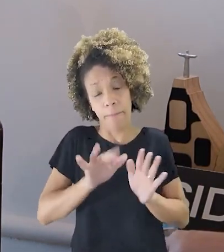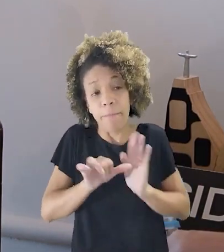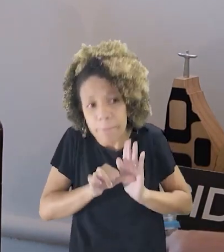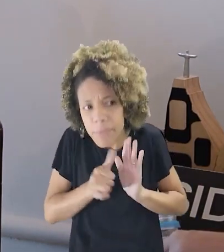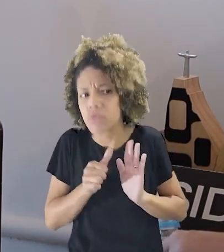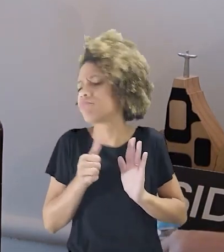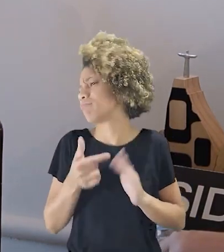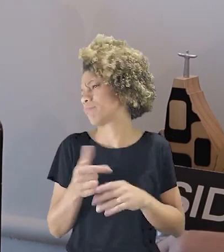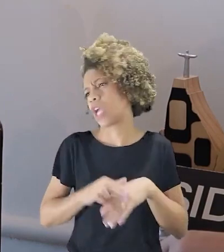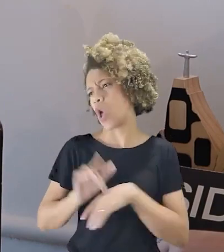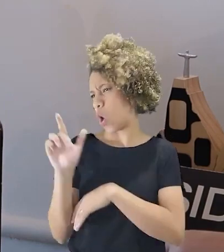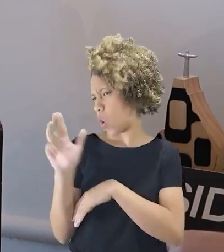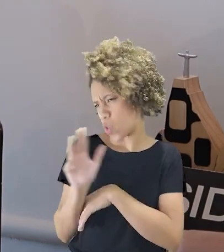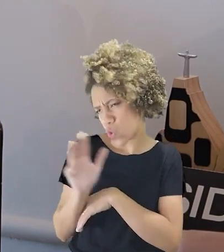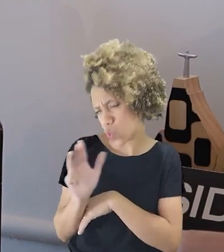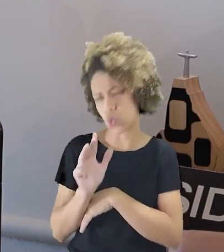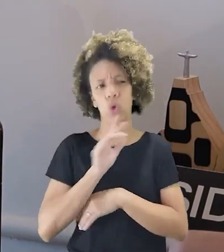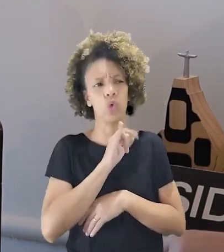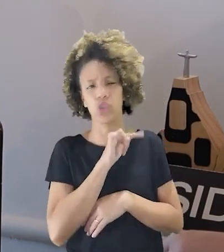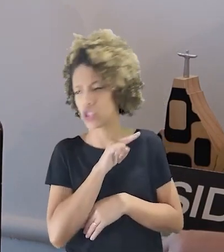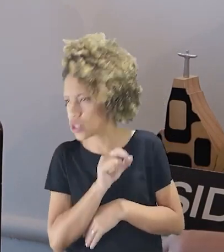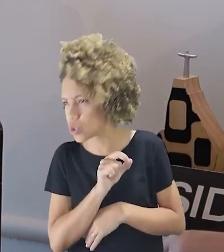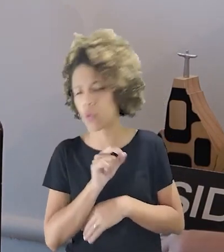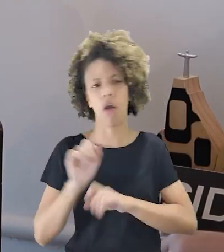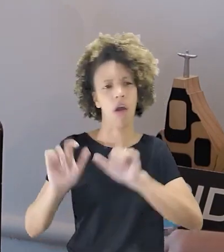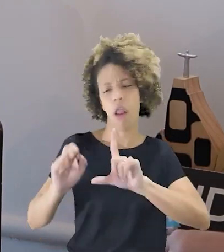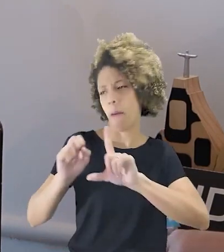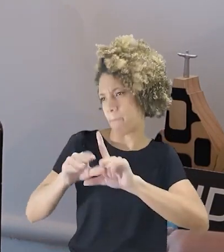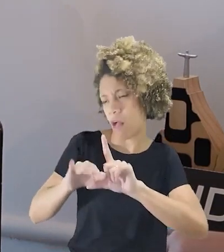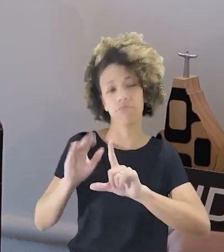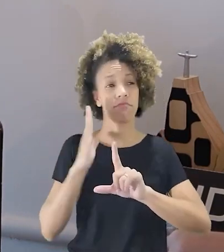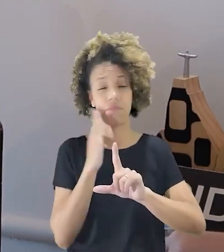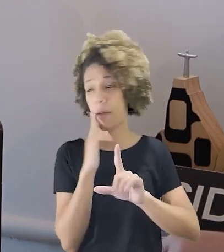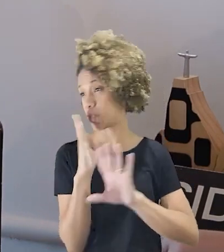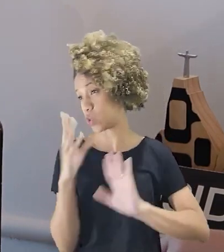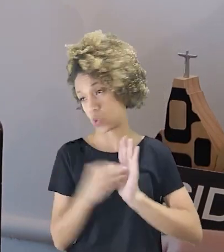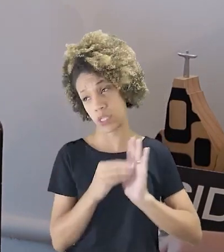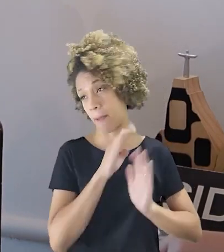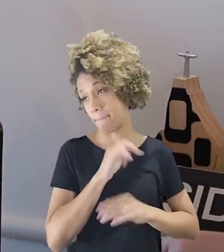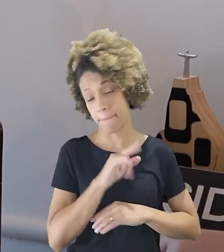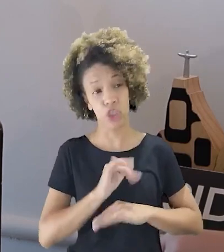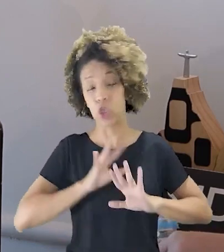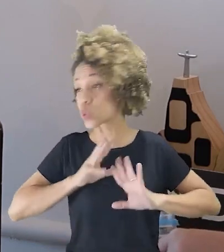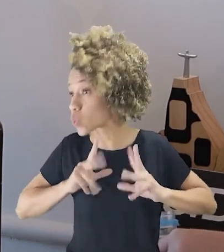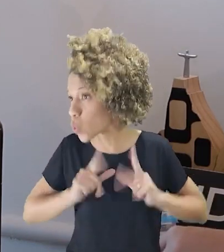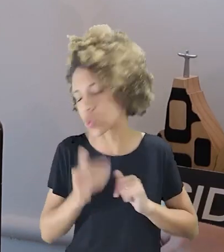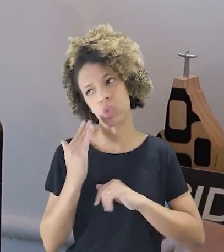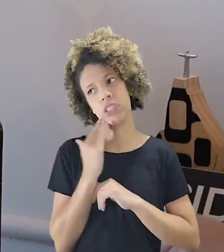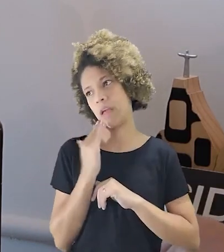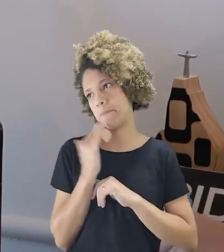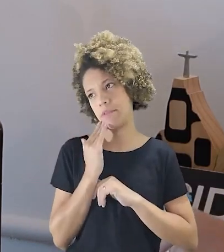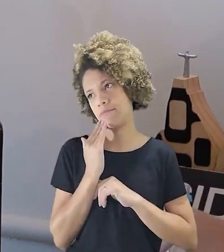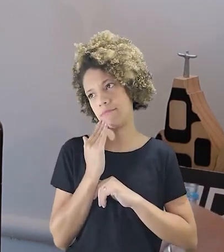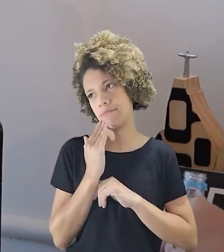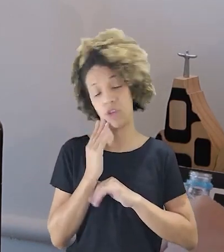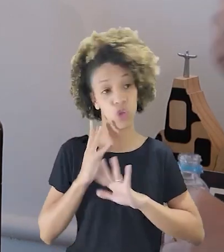Dino sabe, que o Lula sabe, que a mídia do Rio sabe, que a Rede Globo sabe, que a CNN sabe, que a Band News sabe, que a Record sabe. Todo mundo sabe